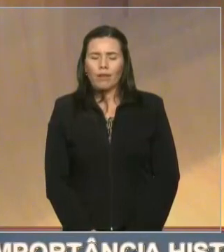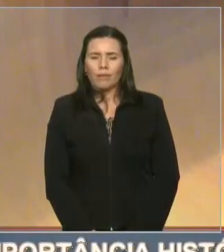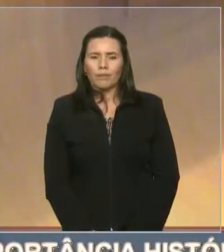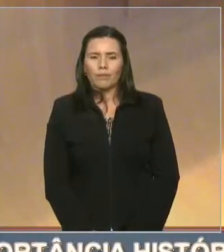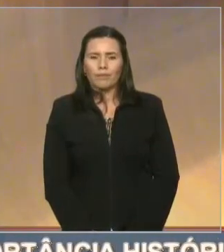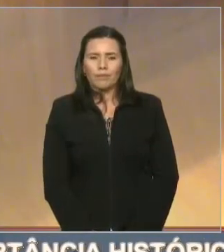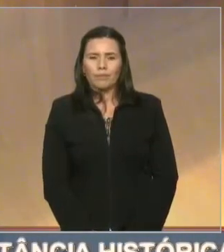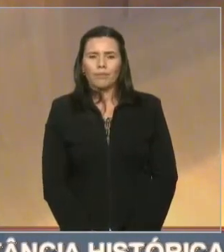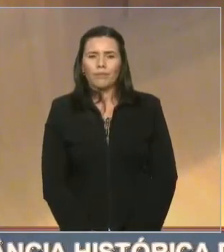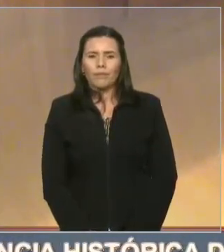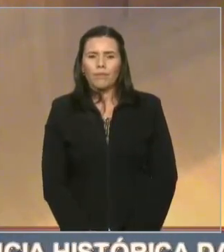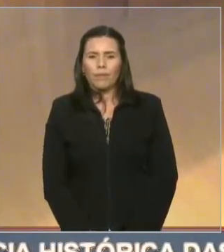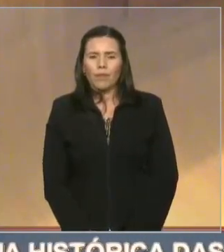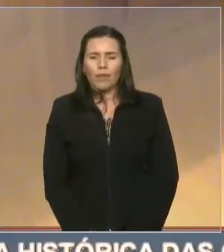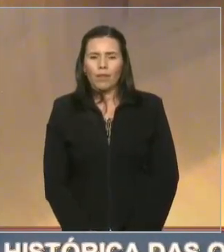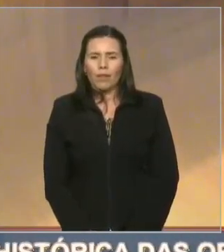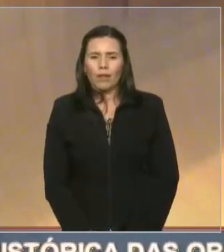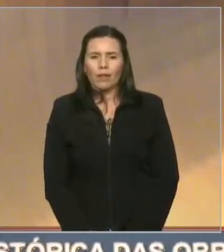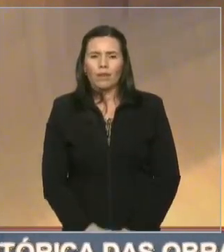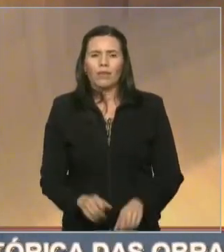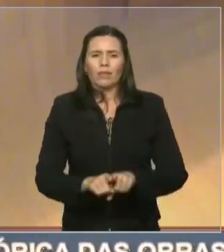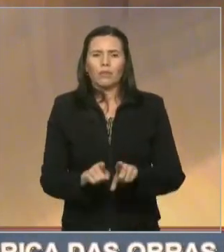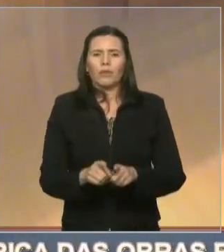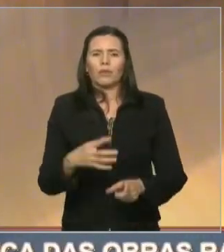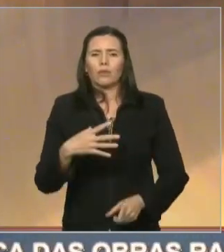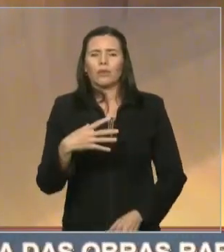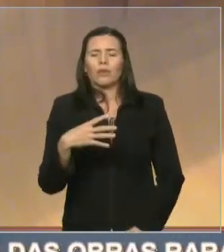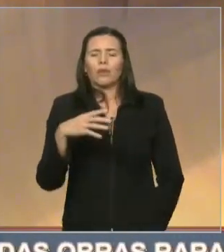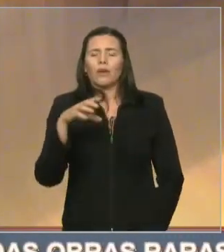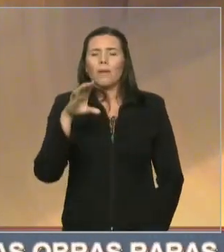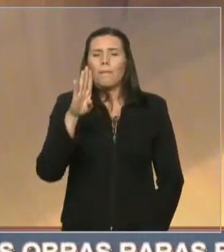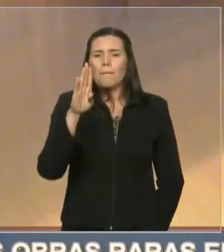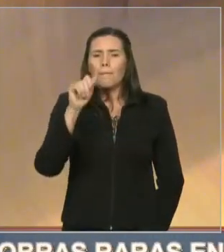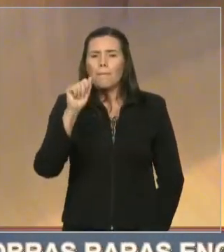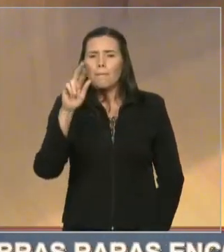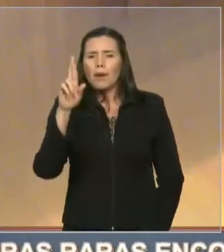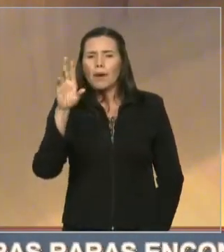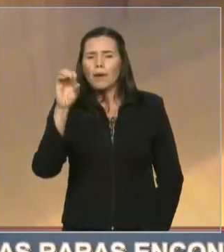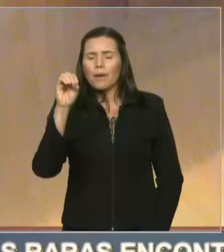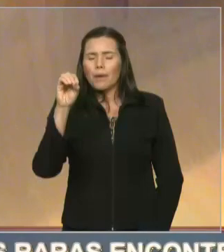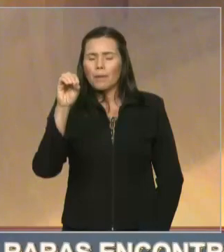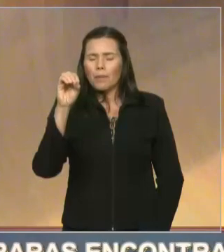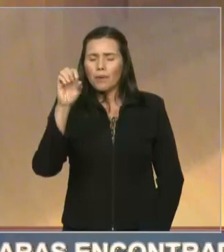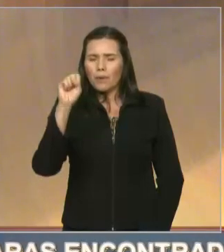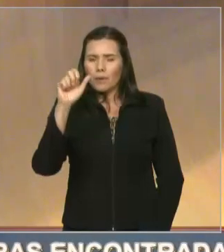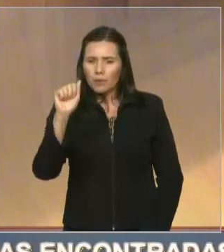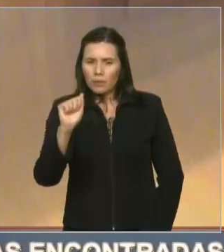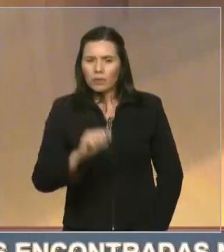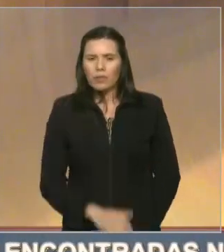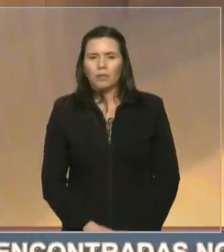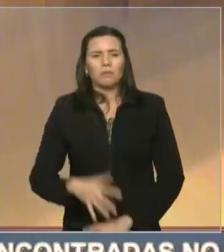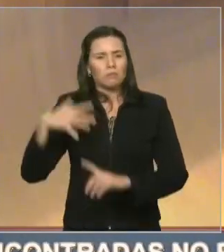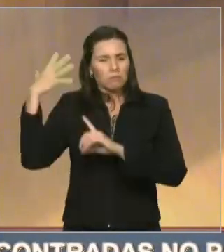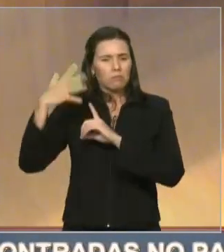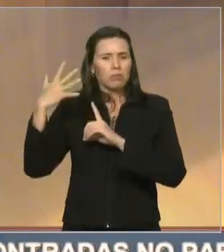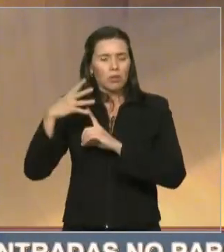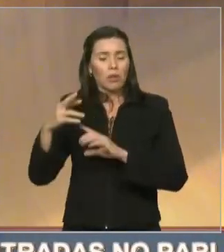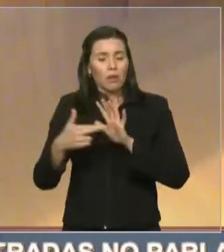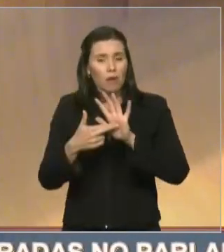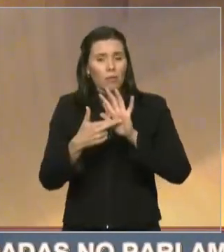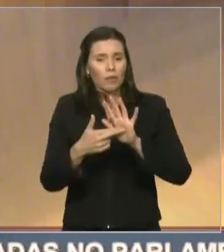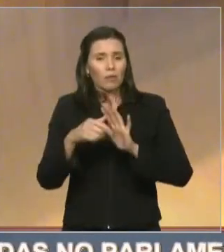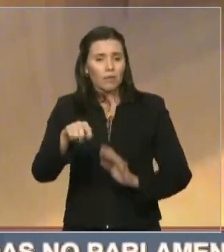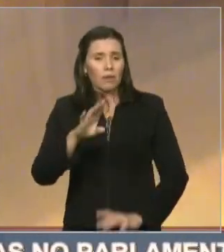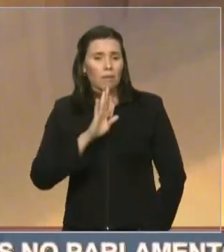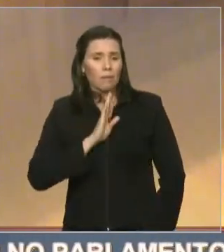lá Tucídio Barbosa, que era um bom orador, lá de Balsas, o homem que recebeu a coluna Prestes, e eu escrevi